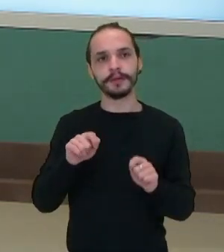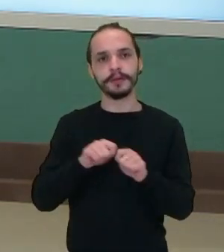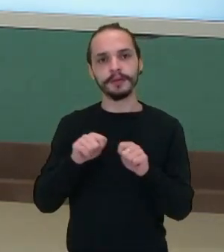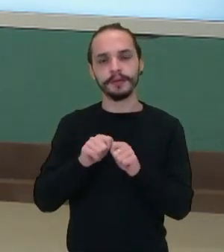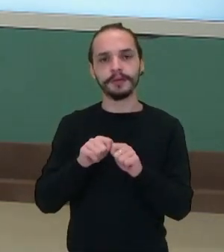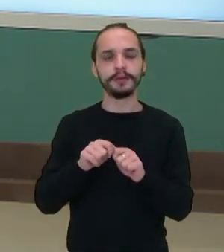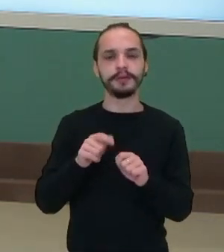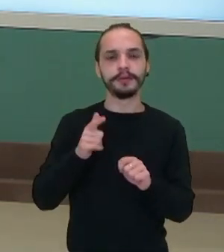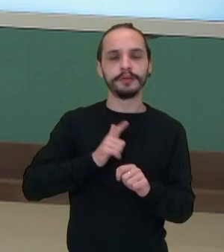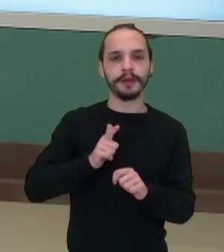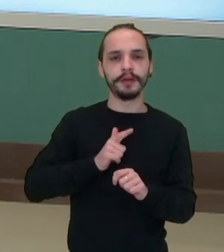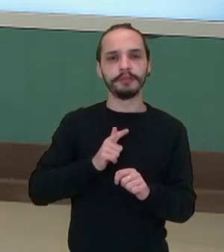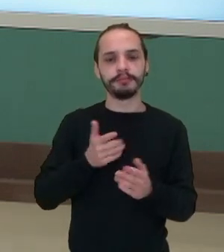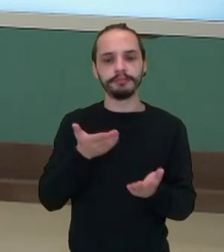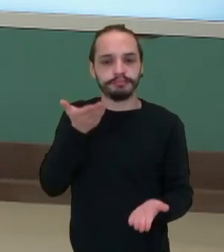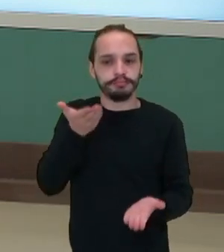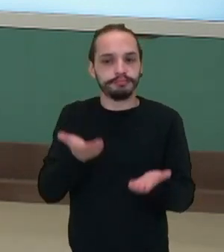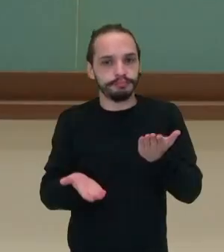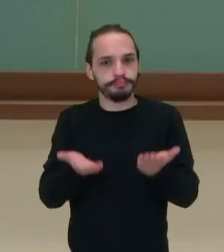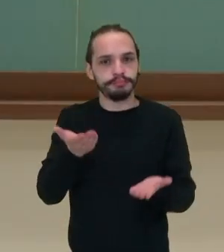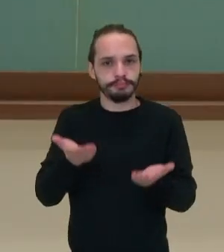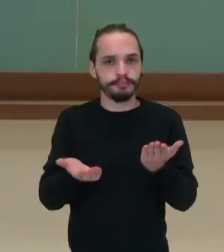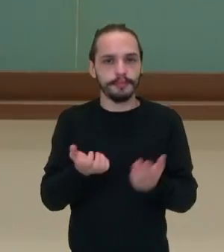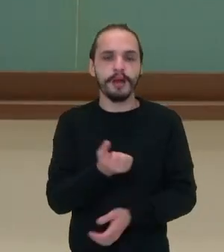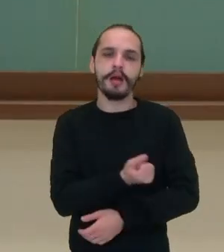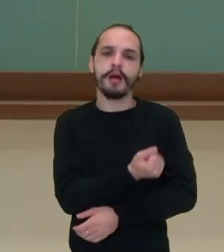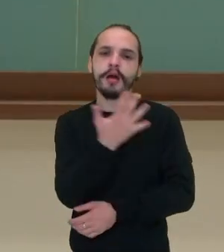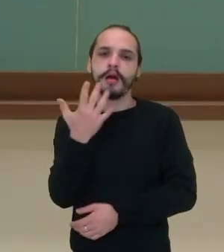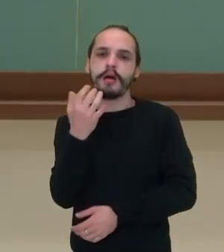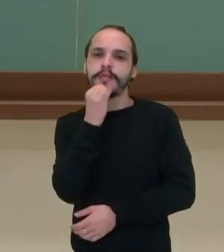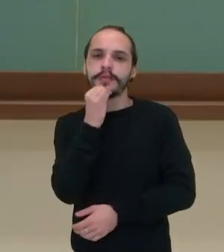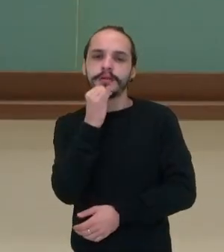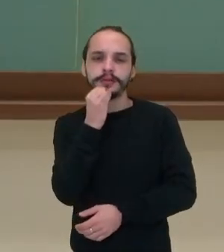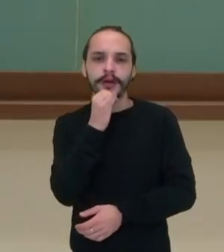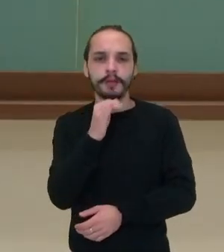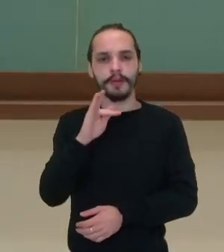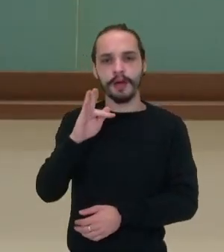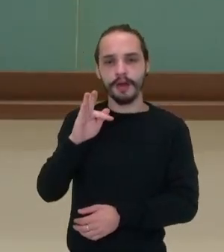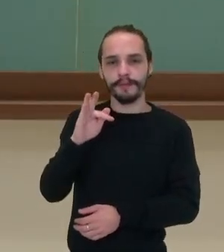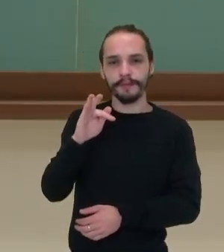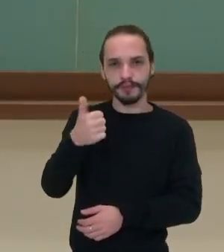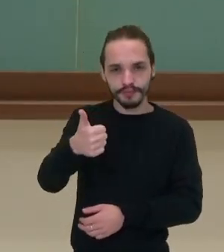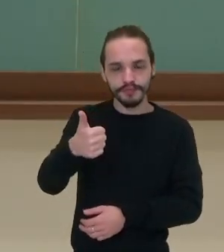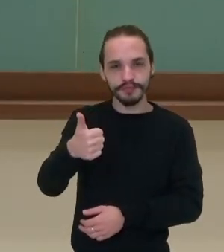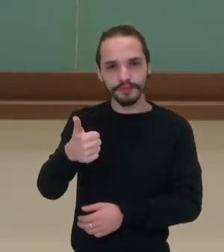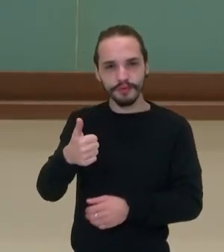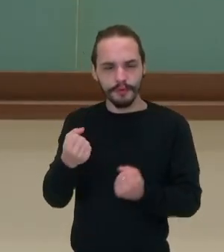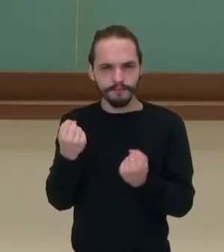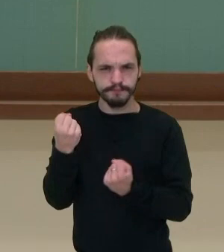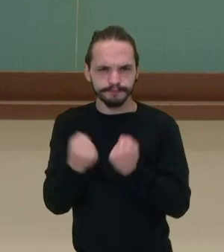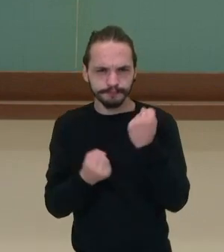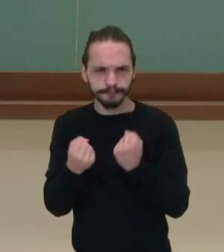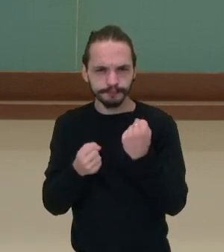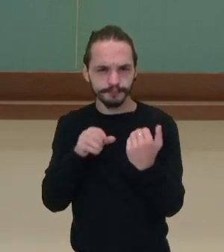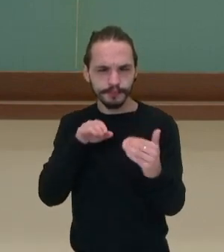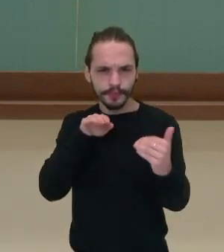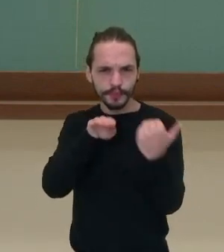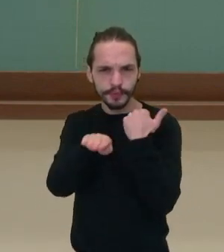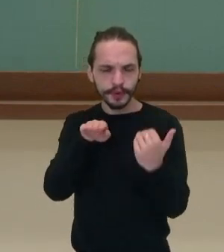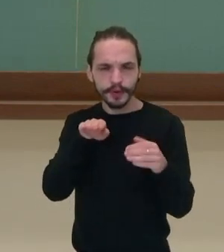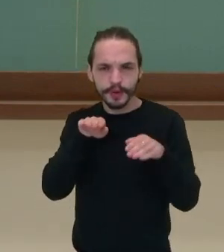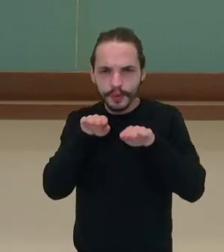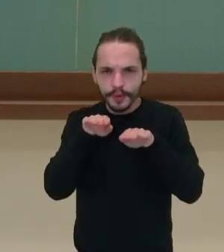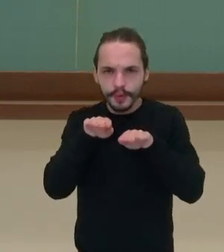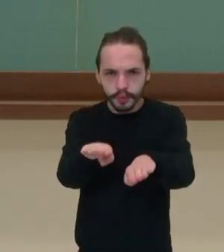tenha essa jogada. Alguns casos extremos, como por exemplo, Fórmula 1, se você já assistiu algum dia uma Fórmula 1, você sabe que os carros